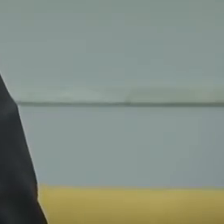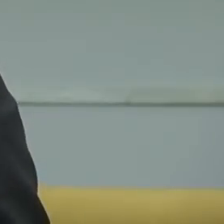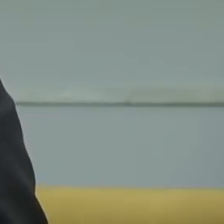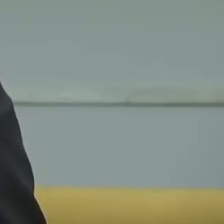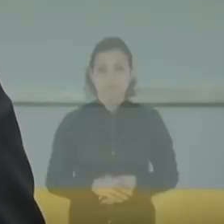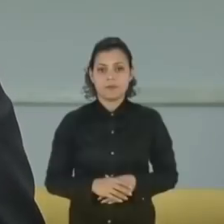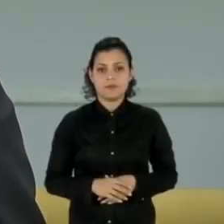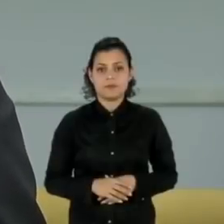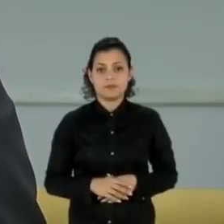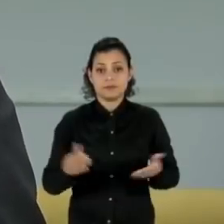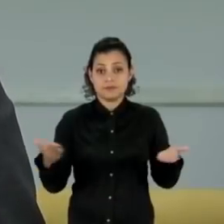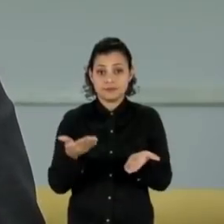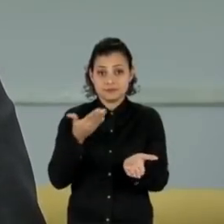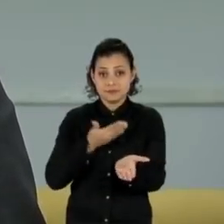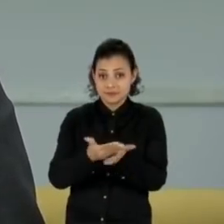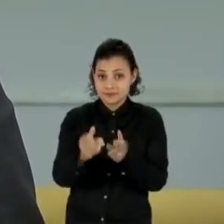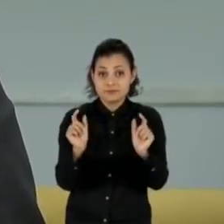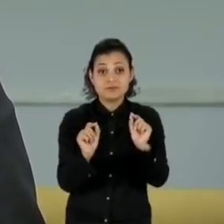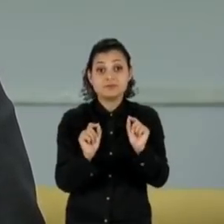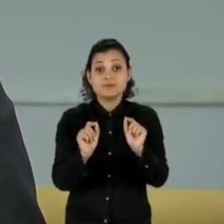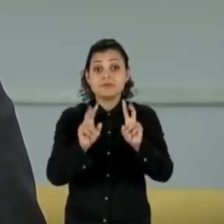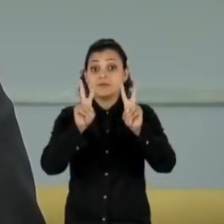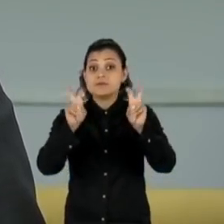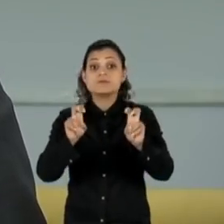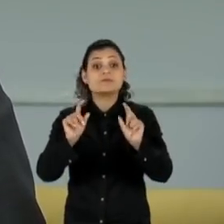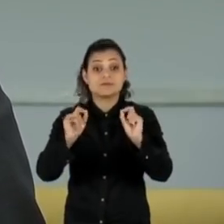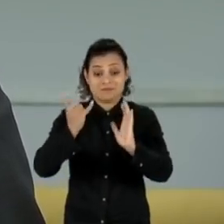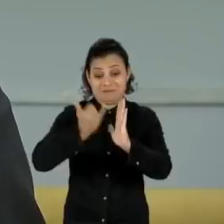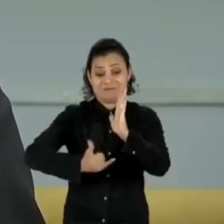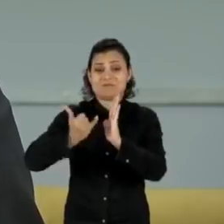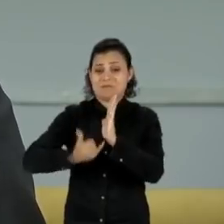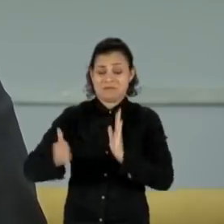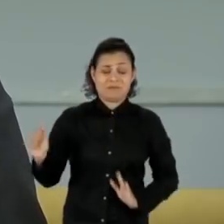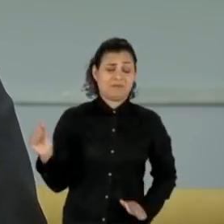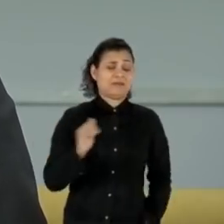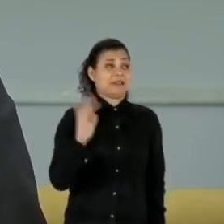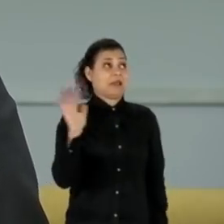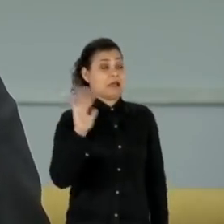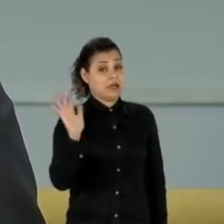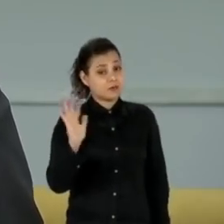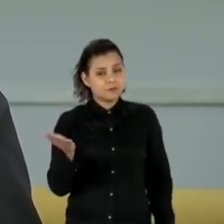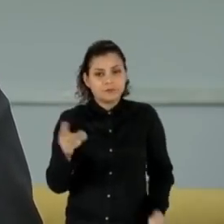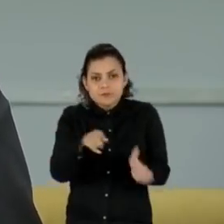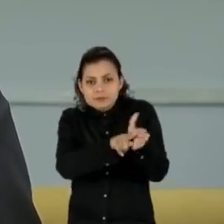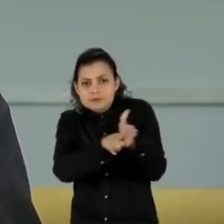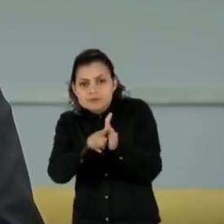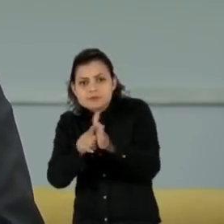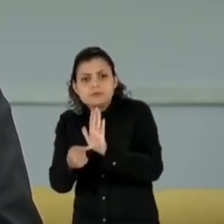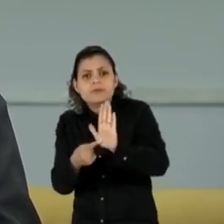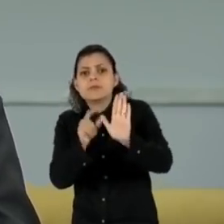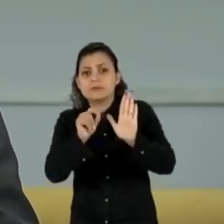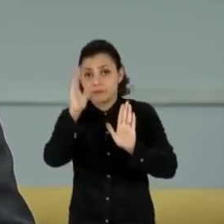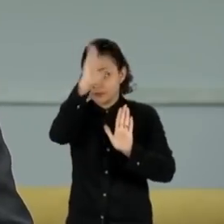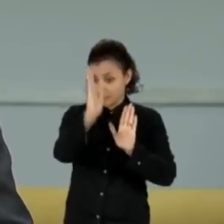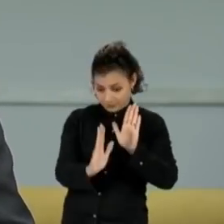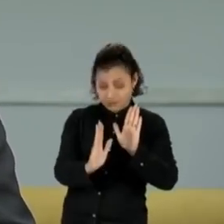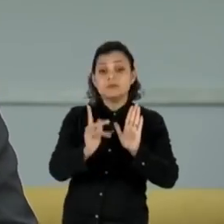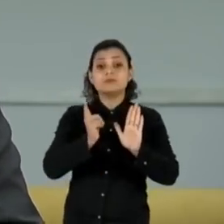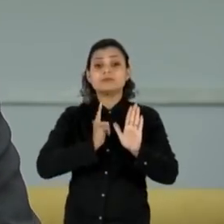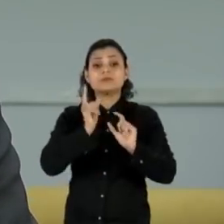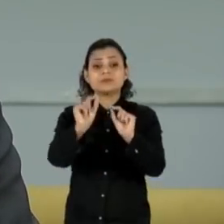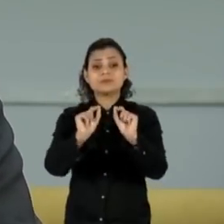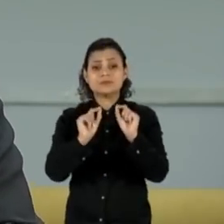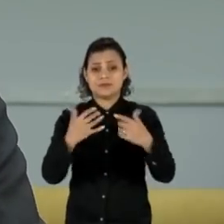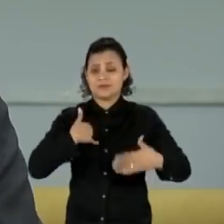a gente começa a falando do seu bolso e do peso dos impostos mais uma pesquisa mostra como no brasil eles